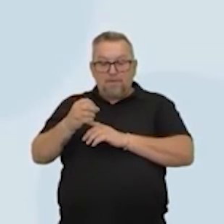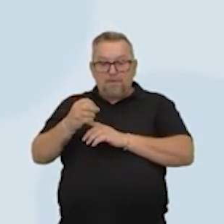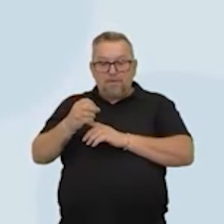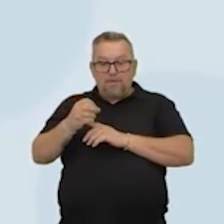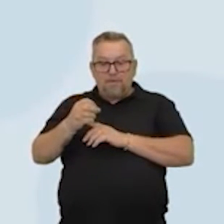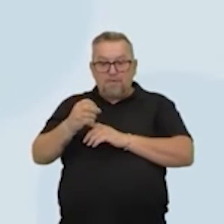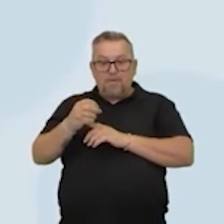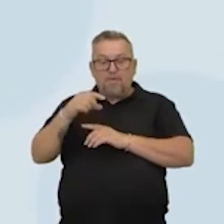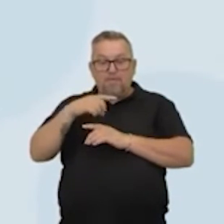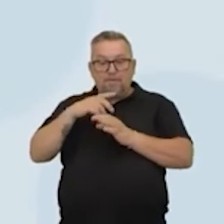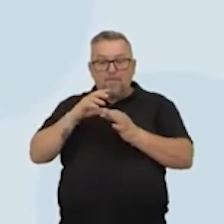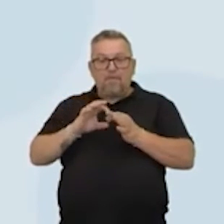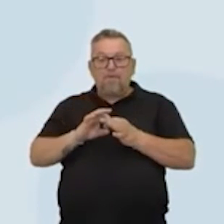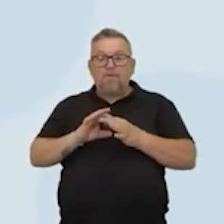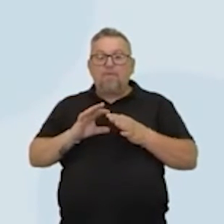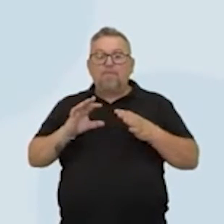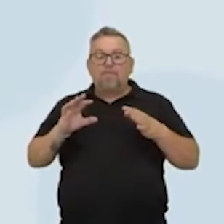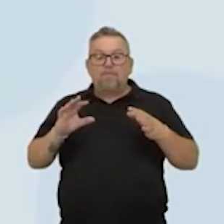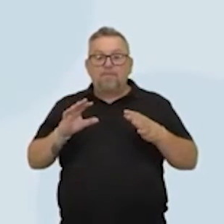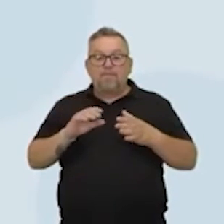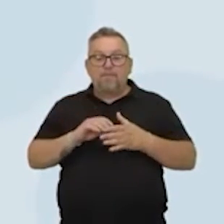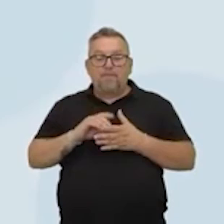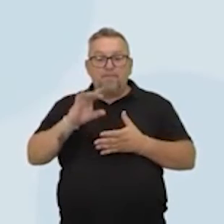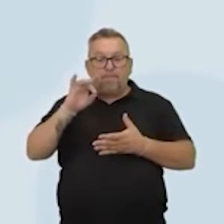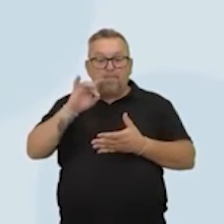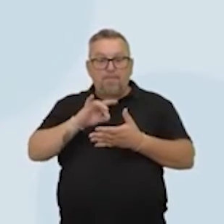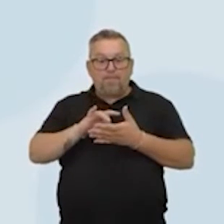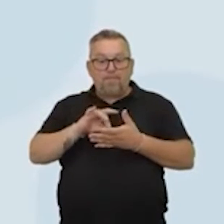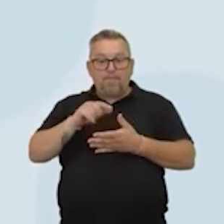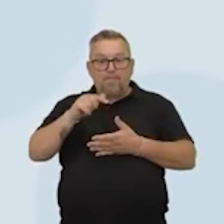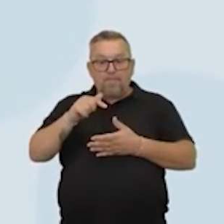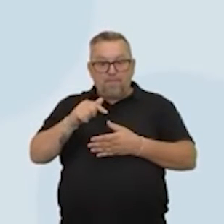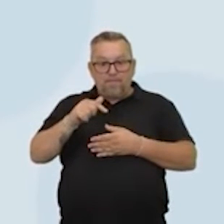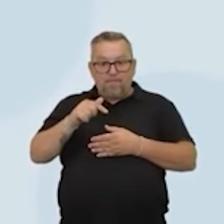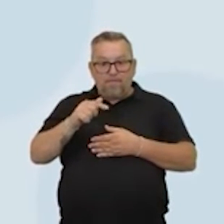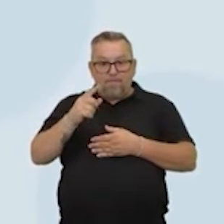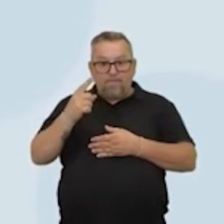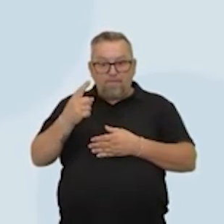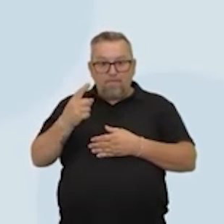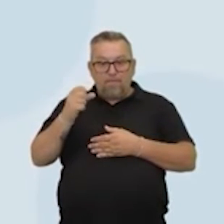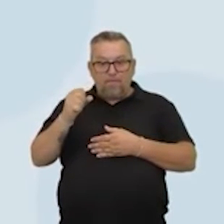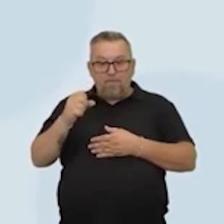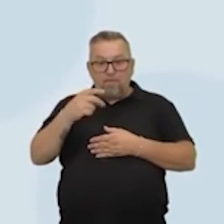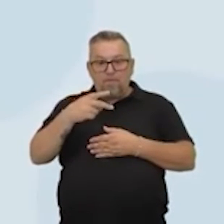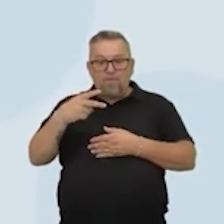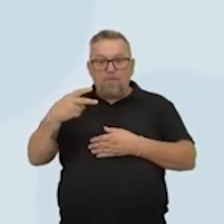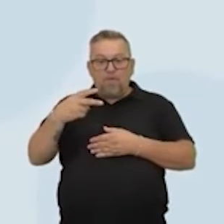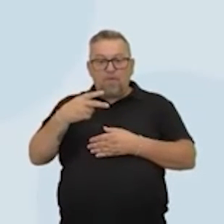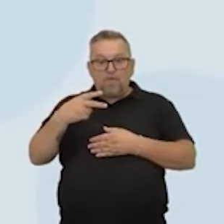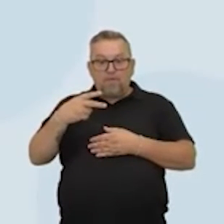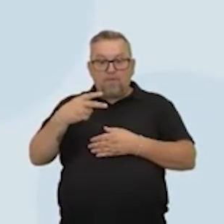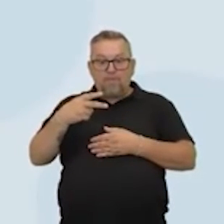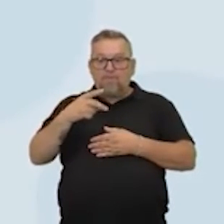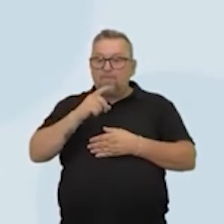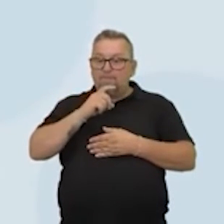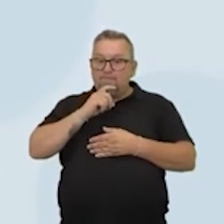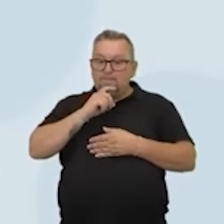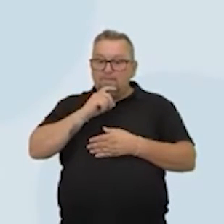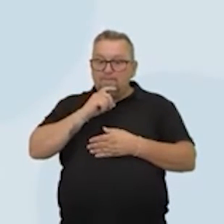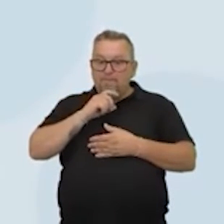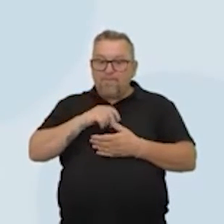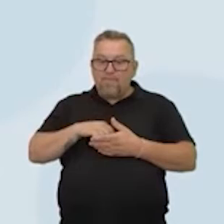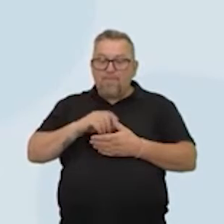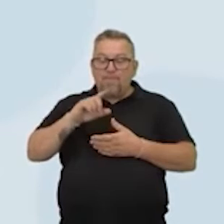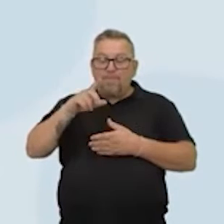tornou independente, né, na data oficial de 7 de setembro de 1822, está lá em verde, né? E